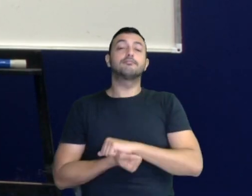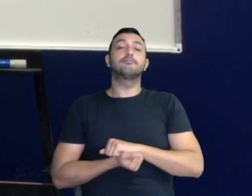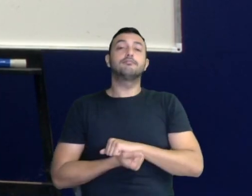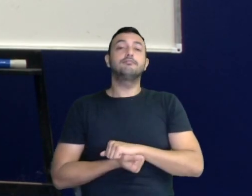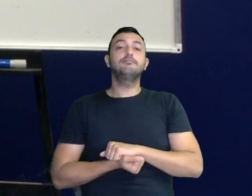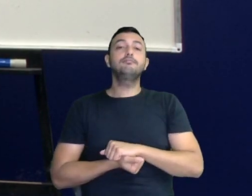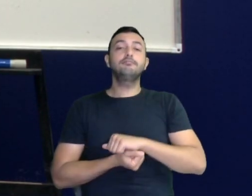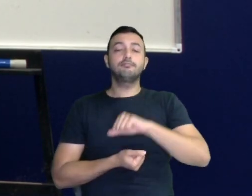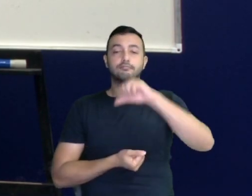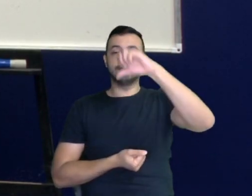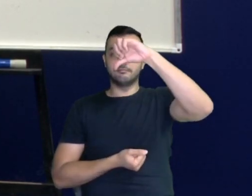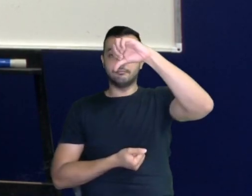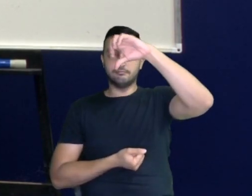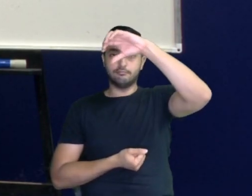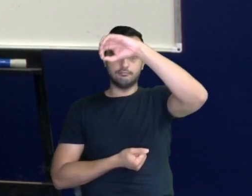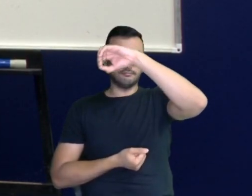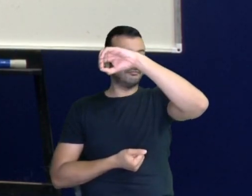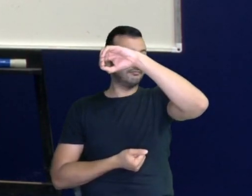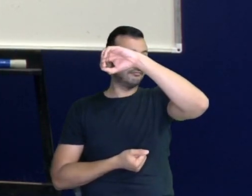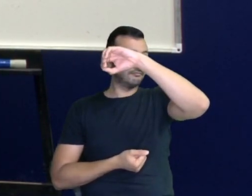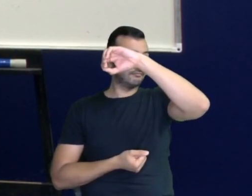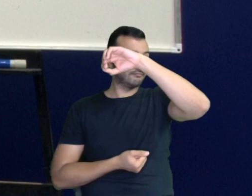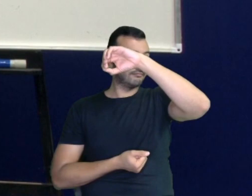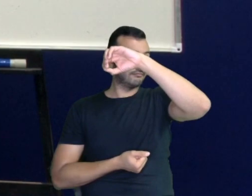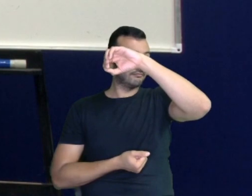proporção, 90 metros